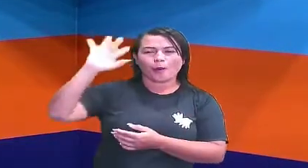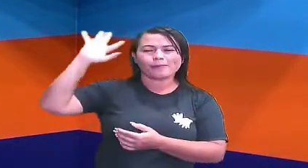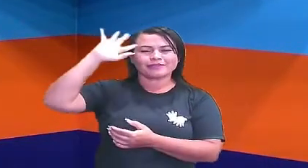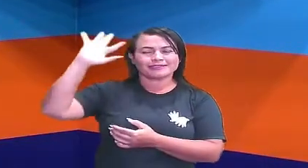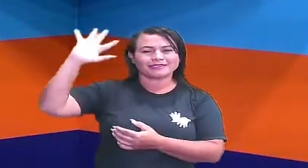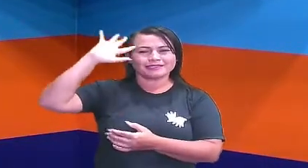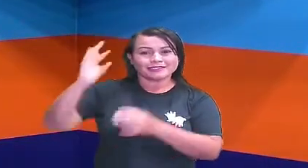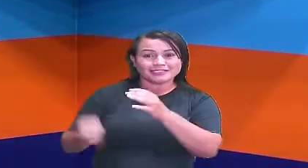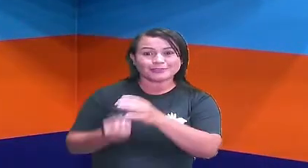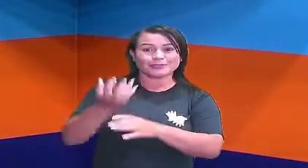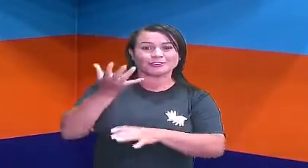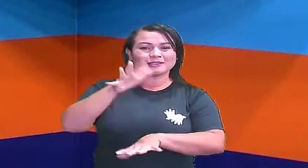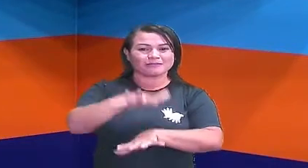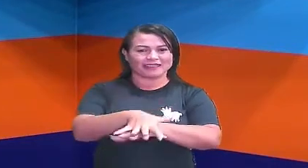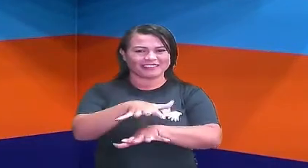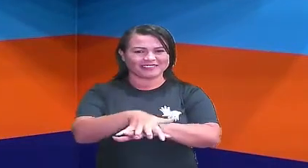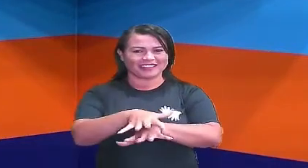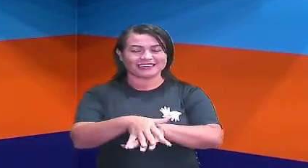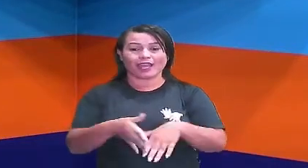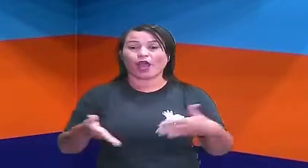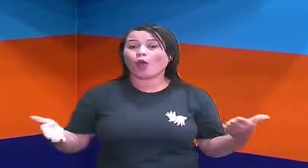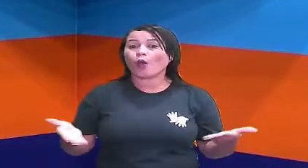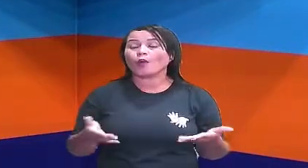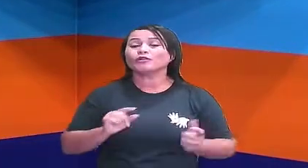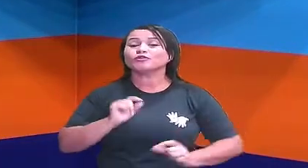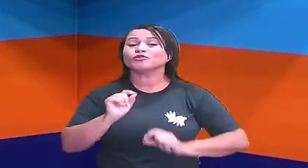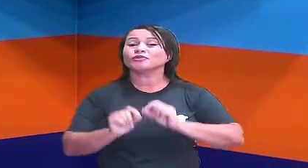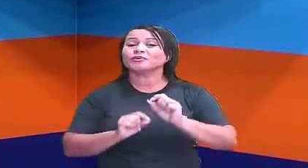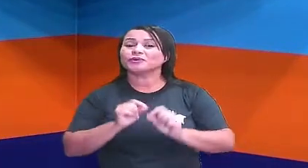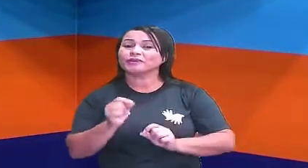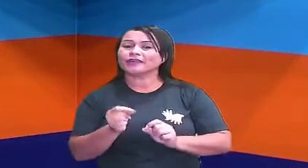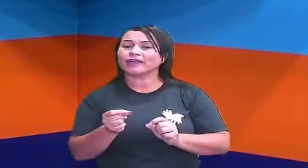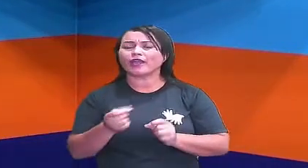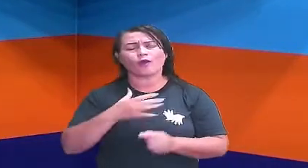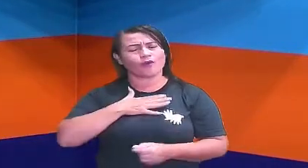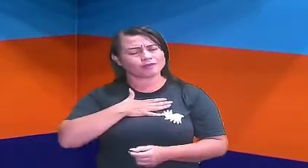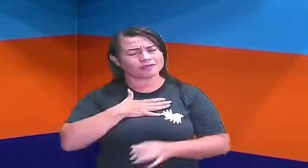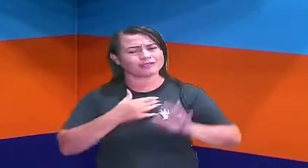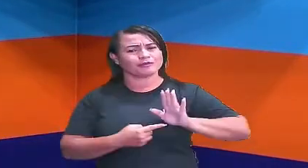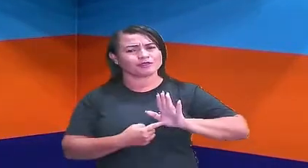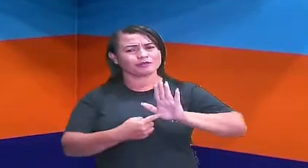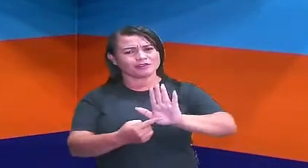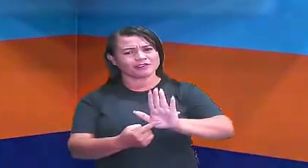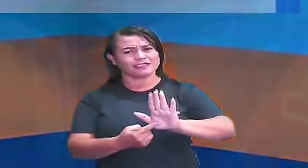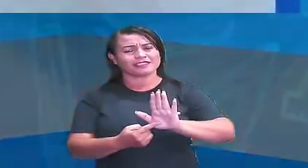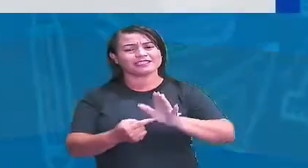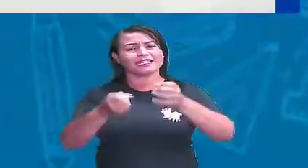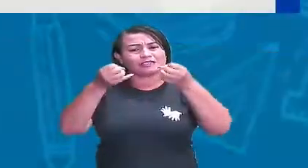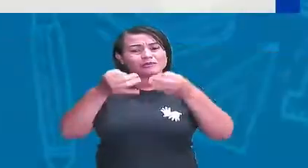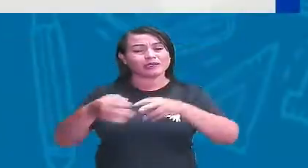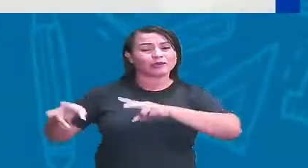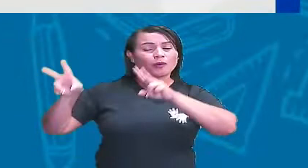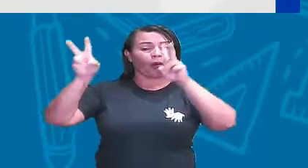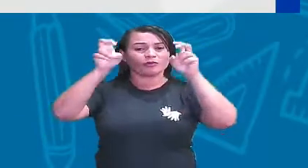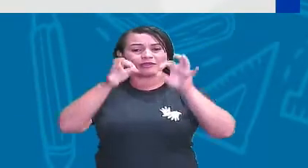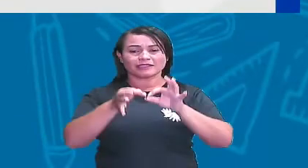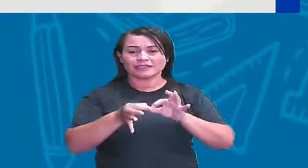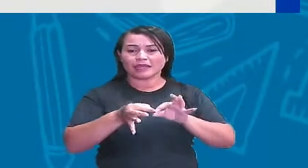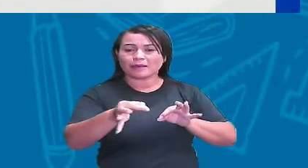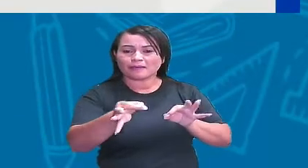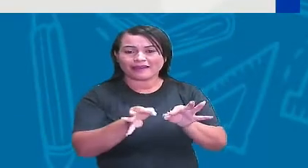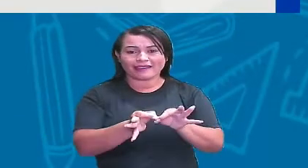da matemática. Hoje eu gostaria de trazer para vocês a unidade temática Grandezas